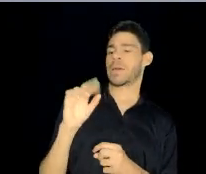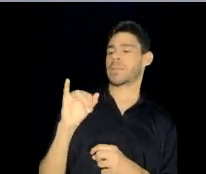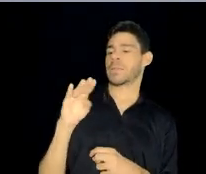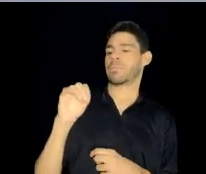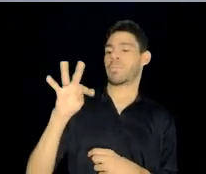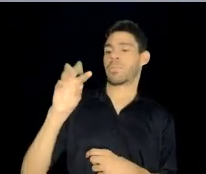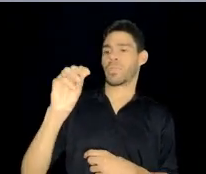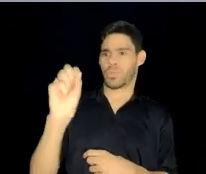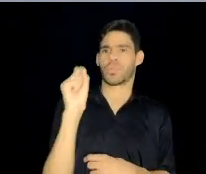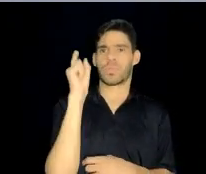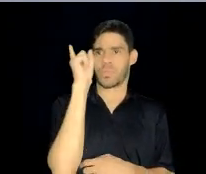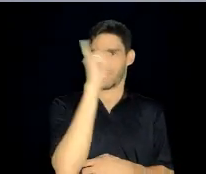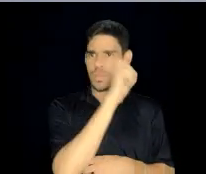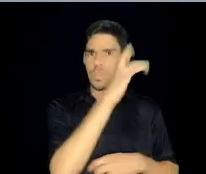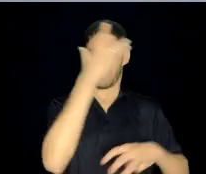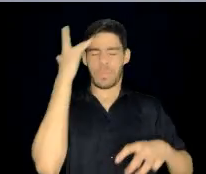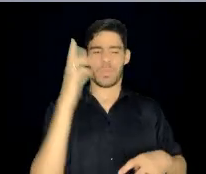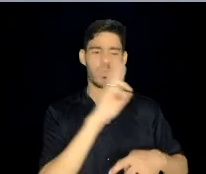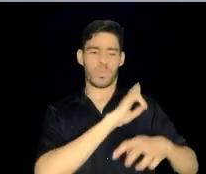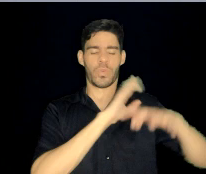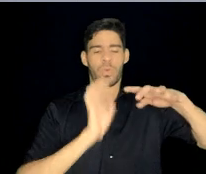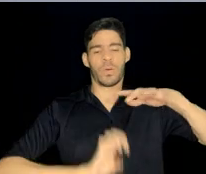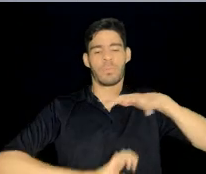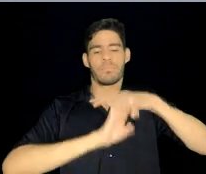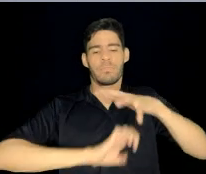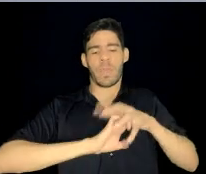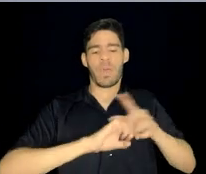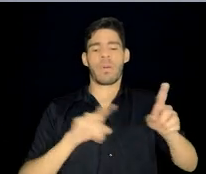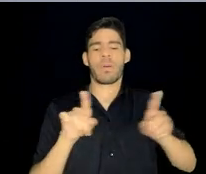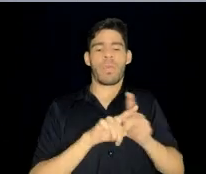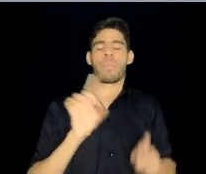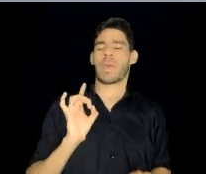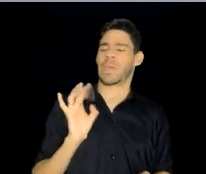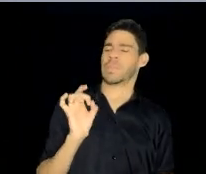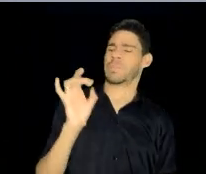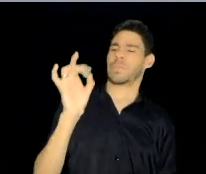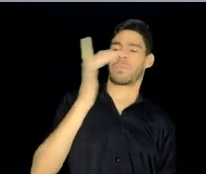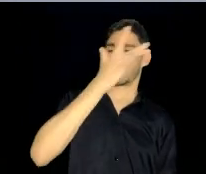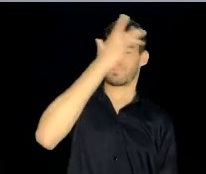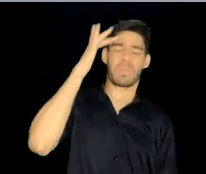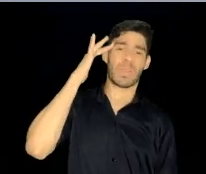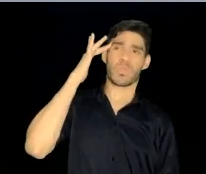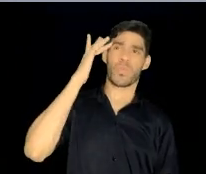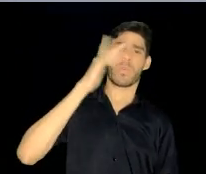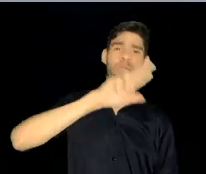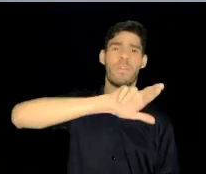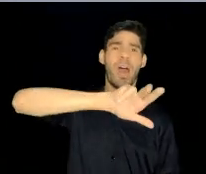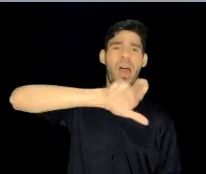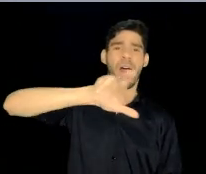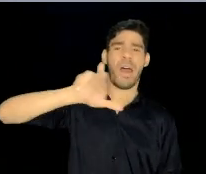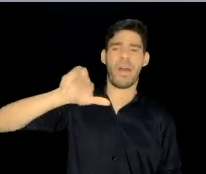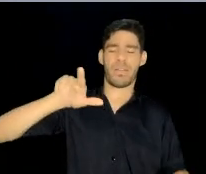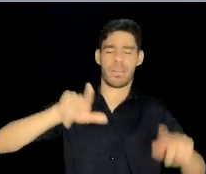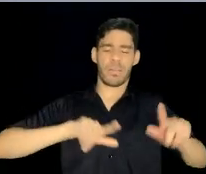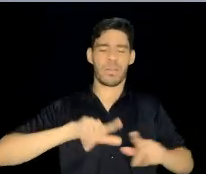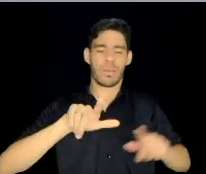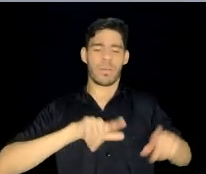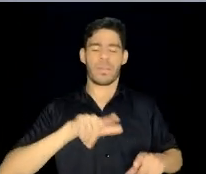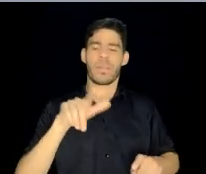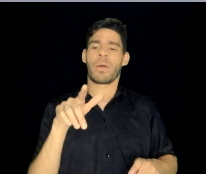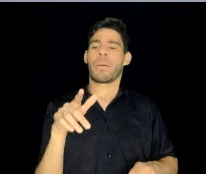pagamento de tributos, né? Vai ficar difícil o empresário, especialmente, e várias pessoas que